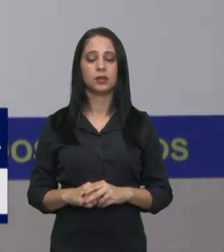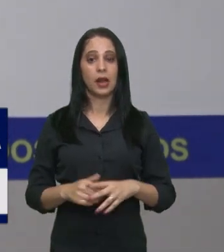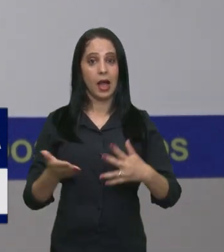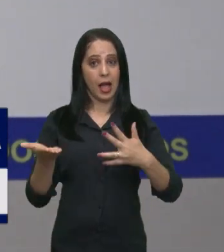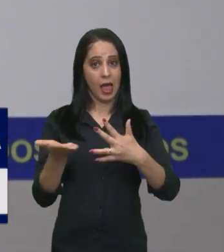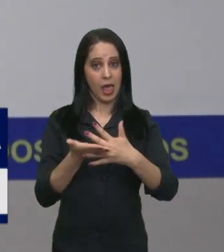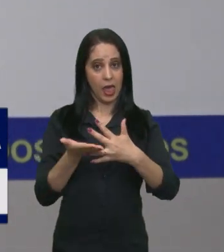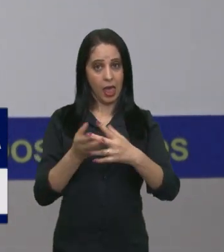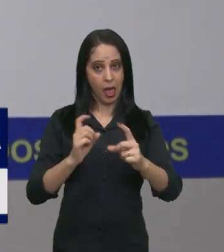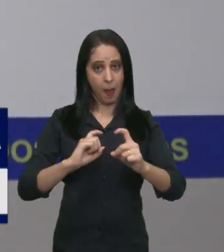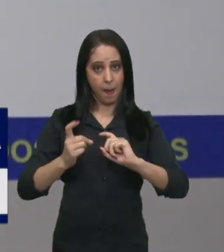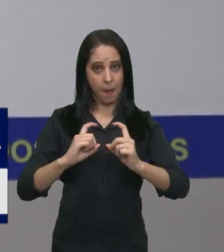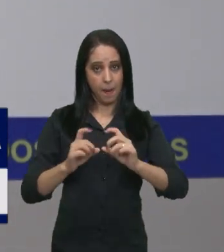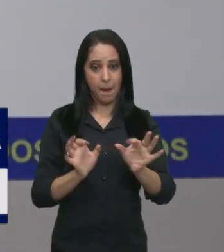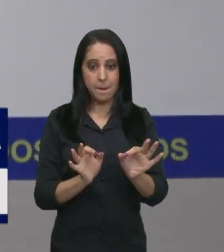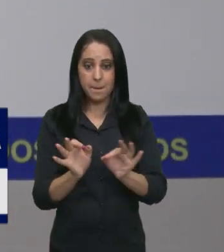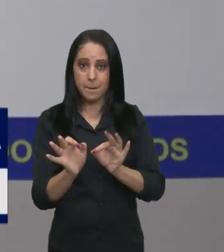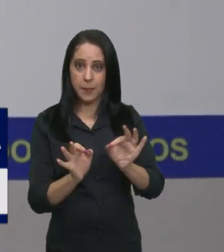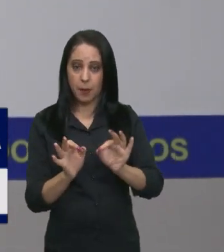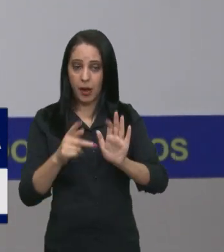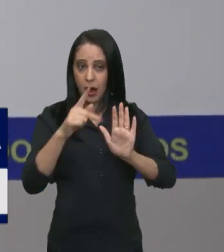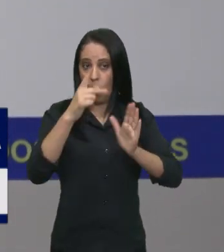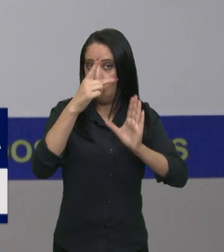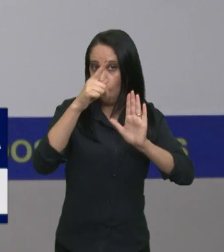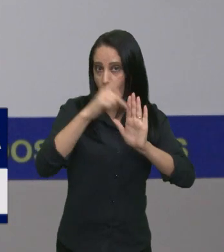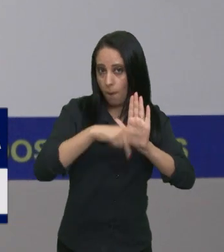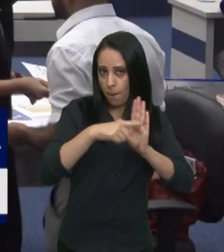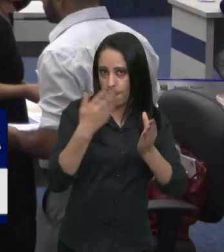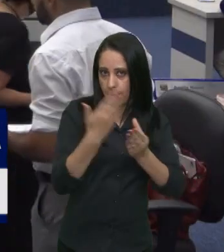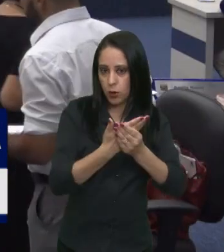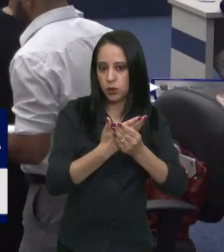suspender a sessão para organização do processo, então.